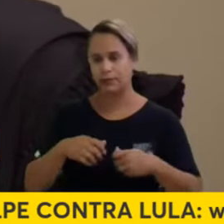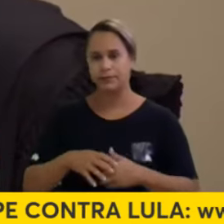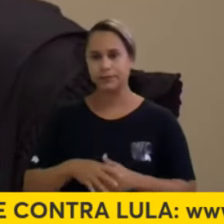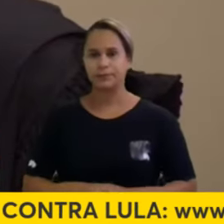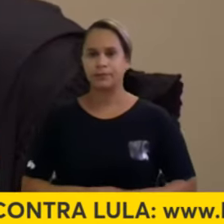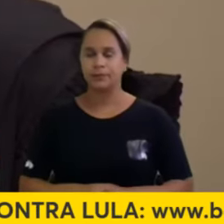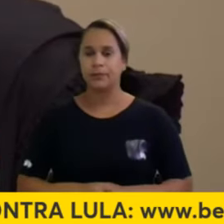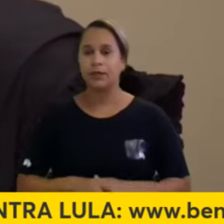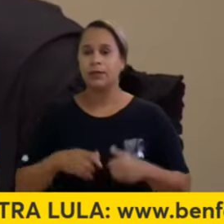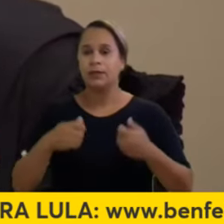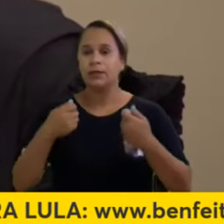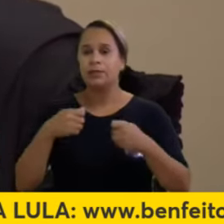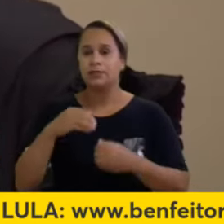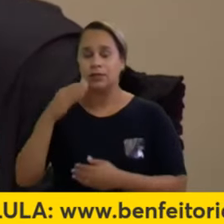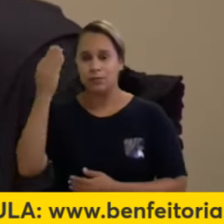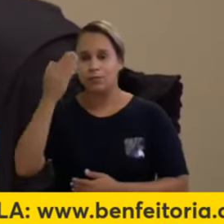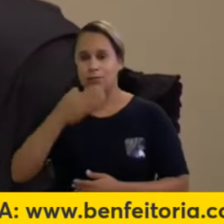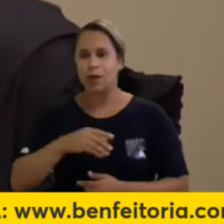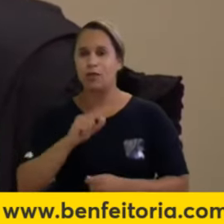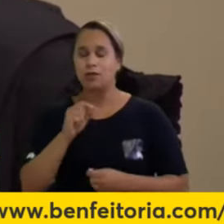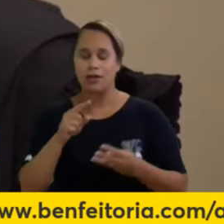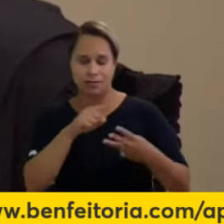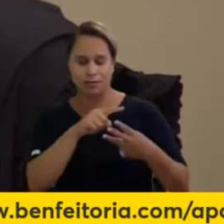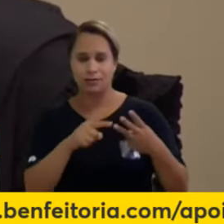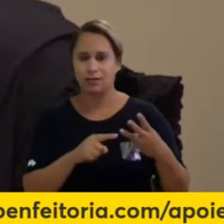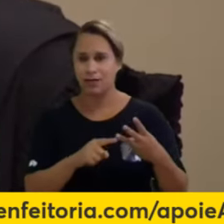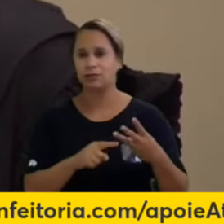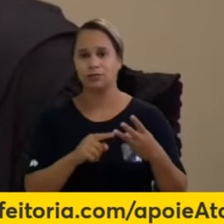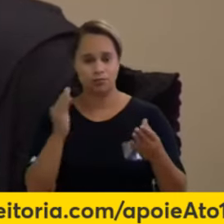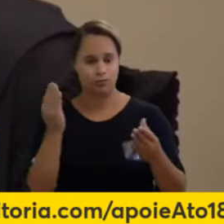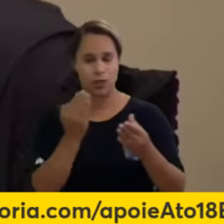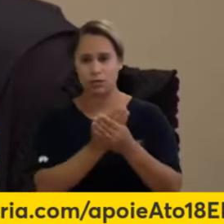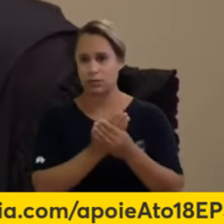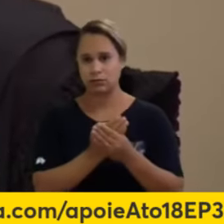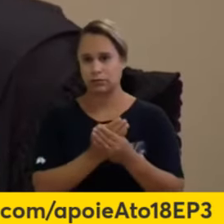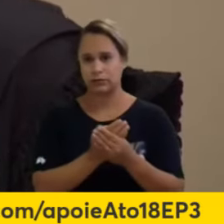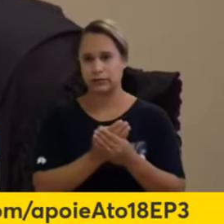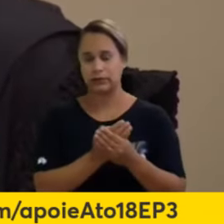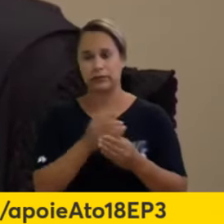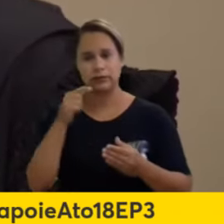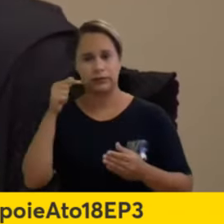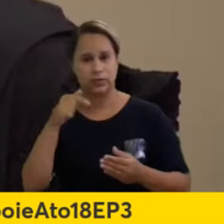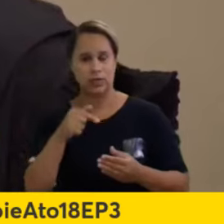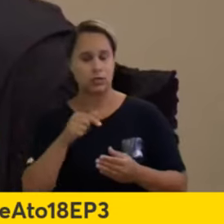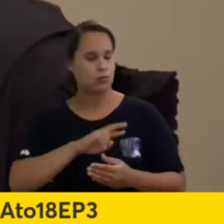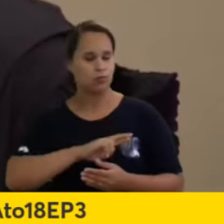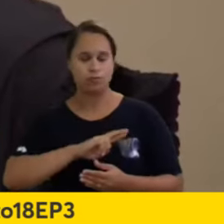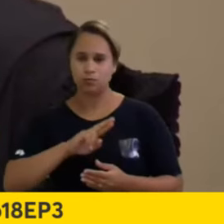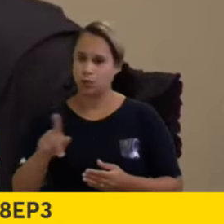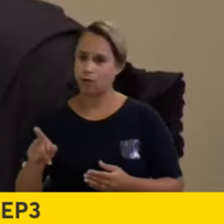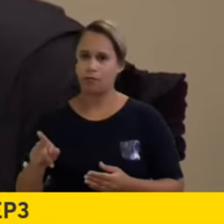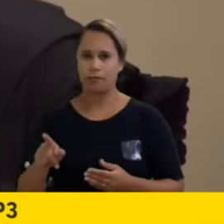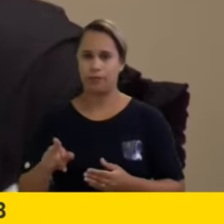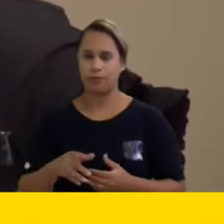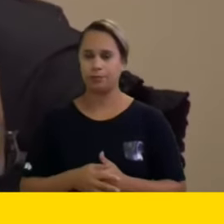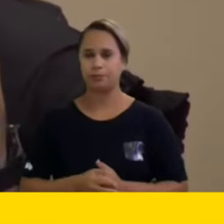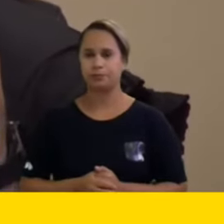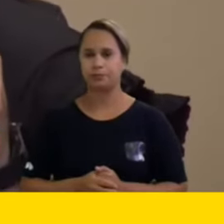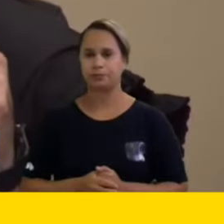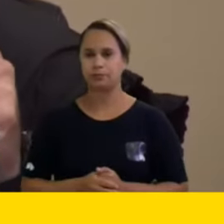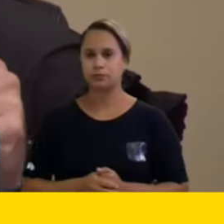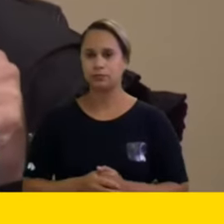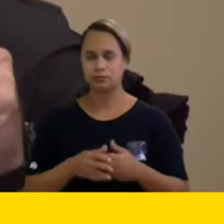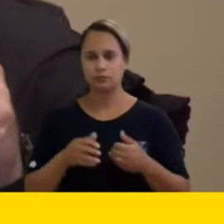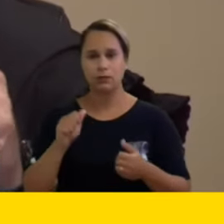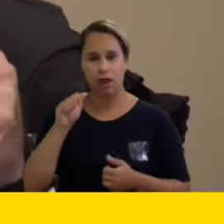comprovar três situações que nesse processo não o foram neste processo repito não foram a a